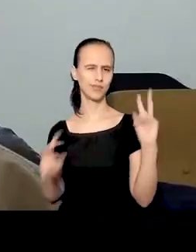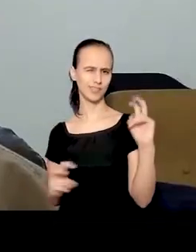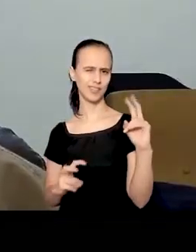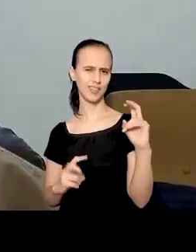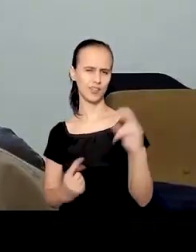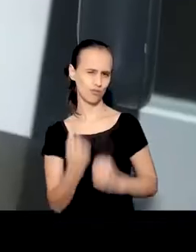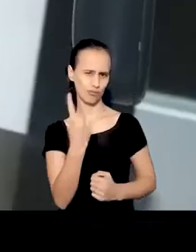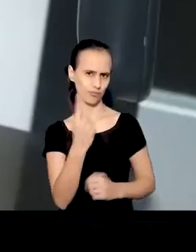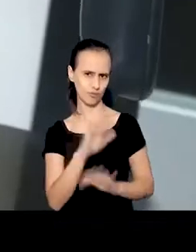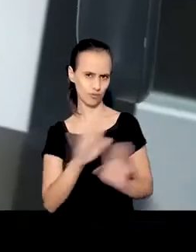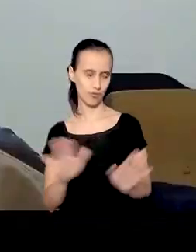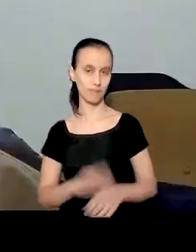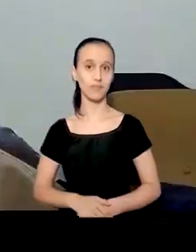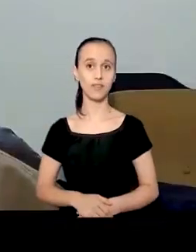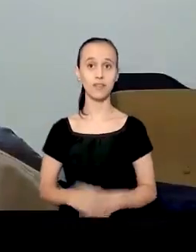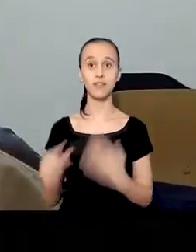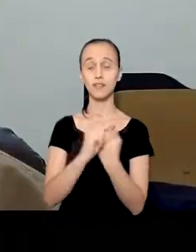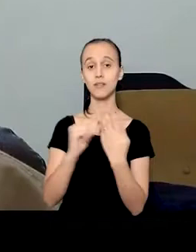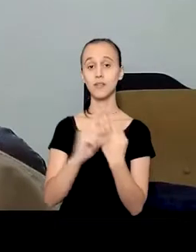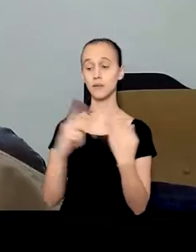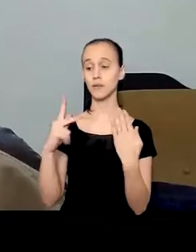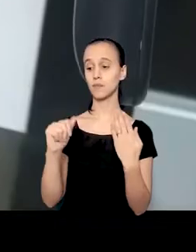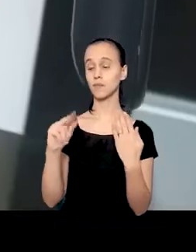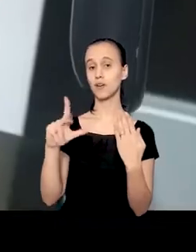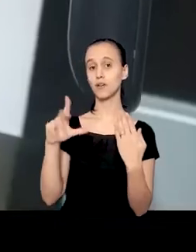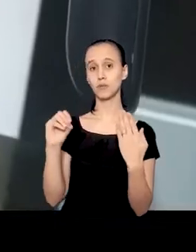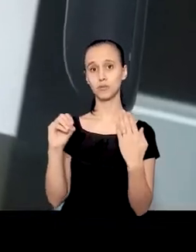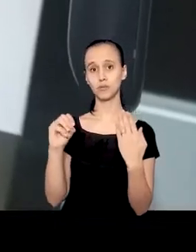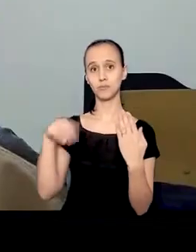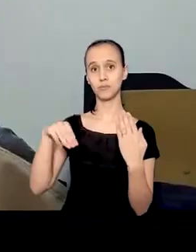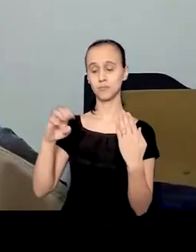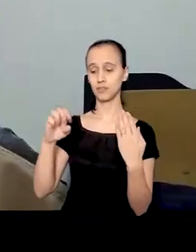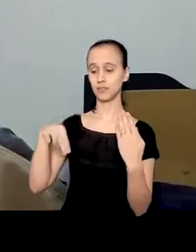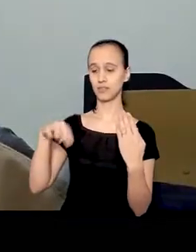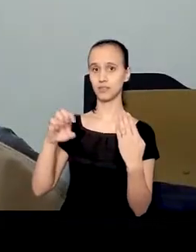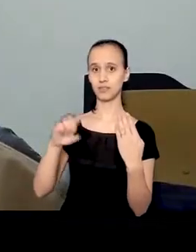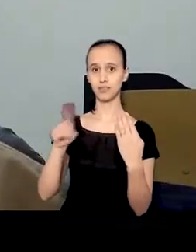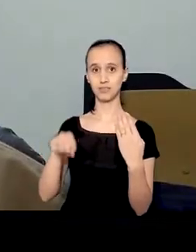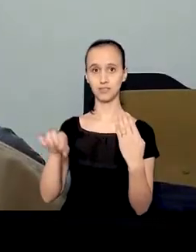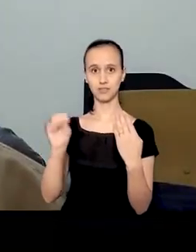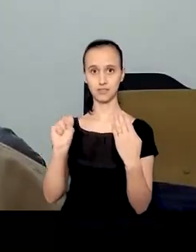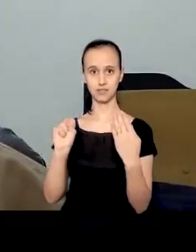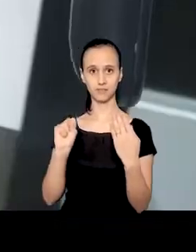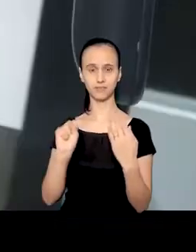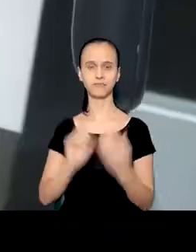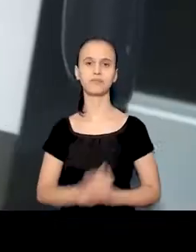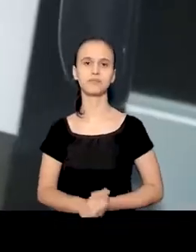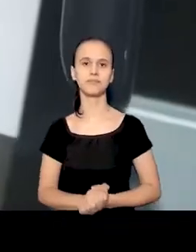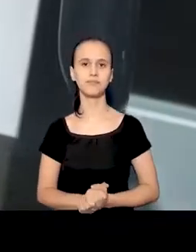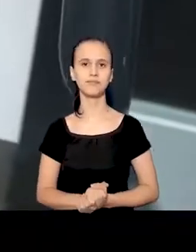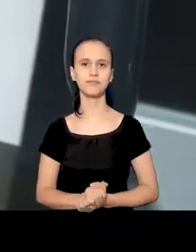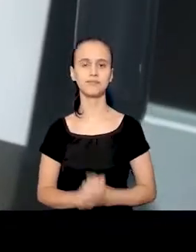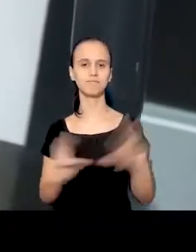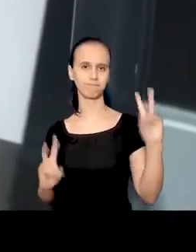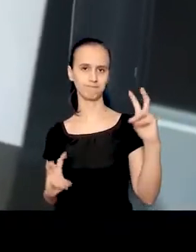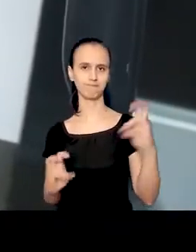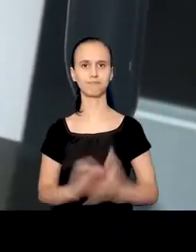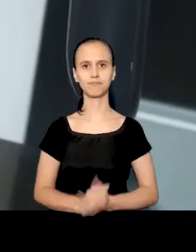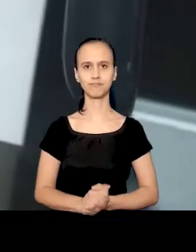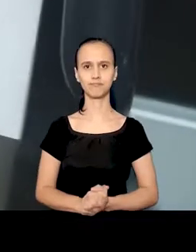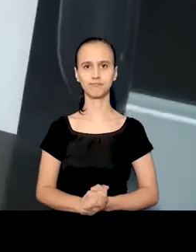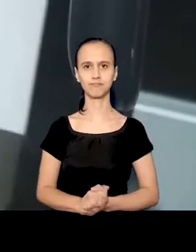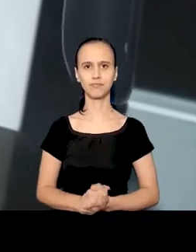Eu vou fazer uma citação, prometo que é a única citação que eu vou fazer aqui, que é de Paulo Menezes, que ele vai dizer o seguinte: que a filosofia e